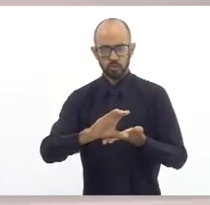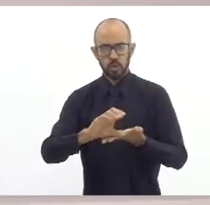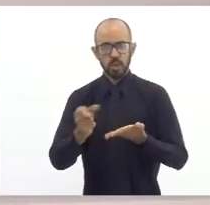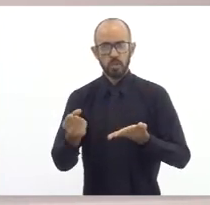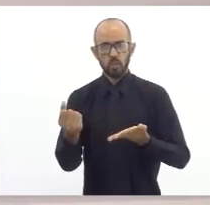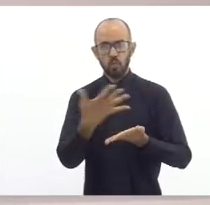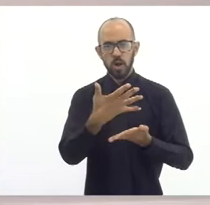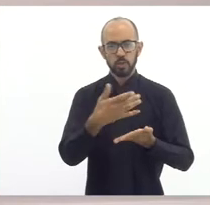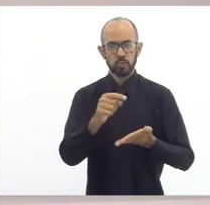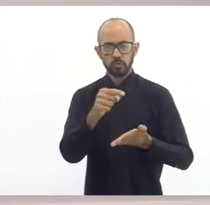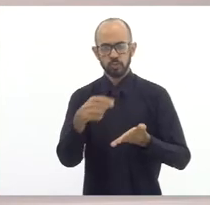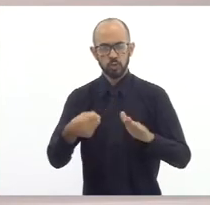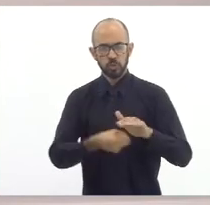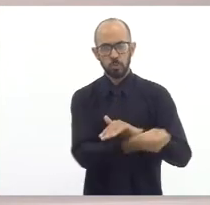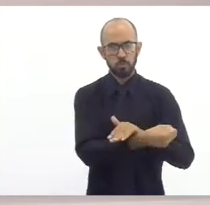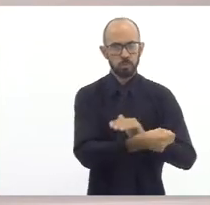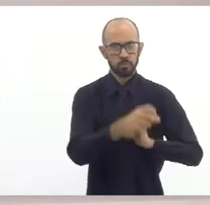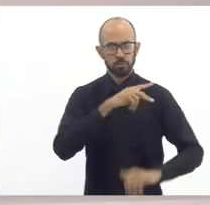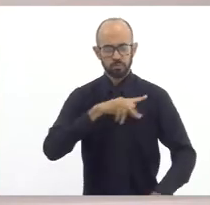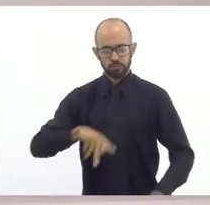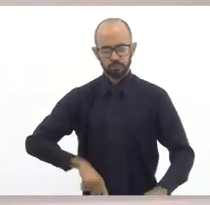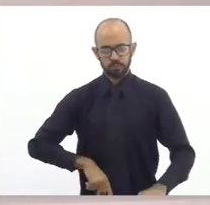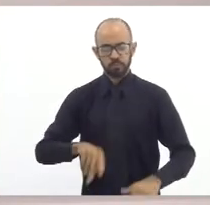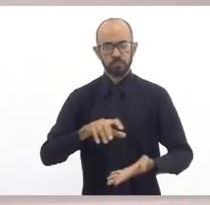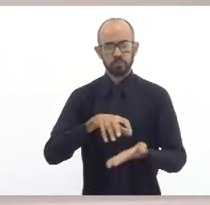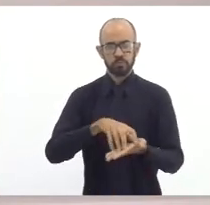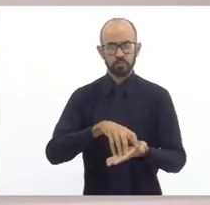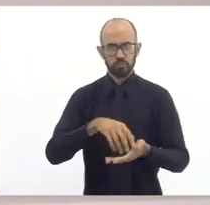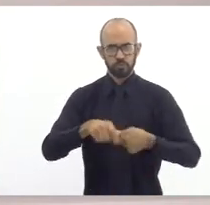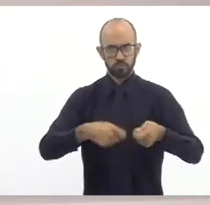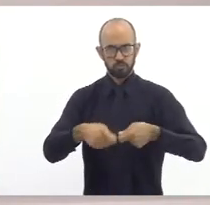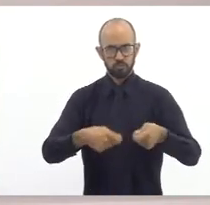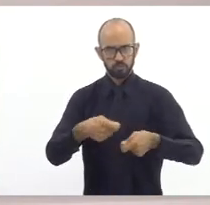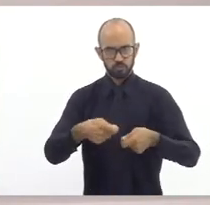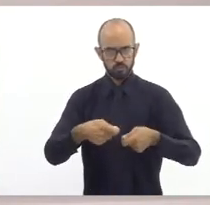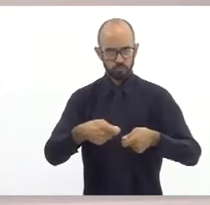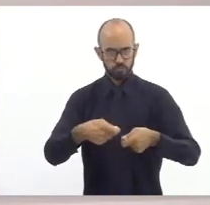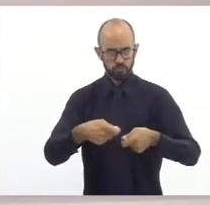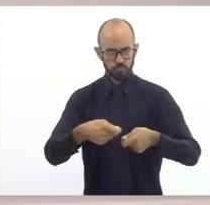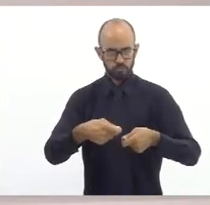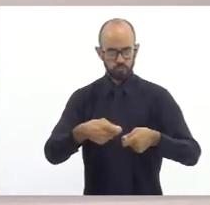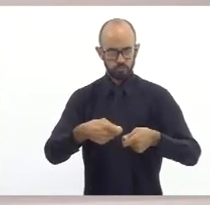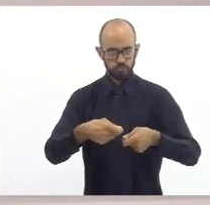tomou posse como presidente da agência? Agora, só para eu continuar o raciocínio.